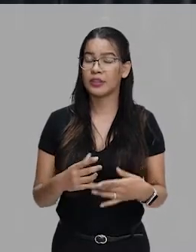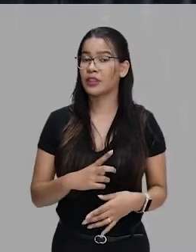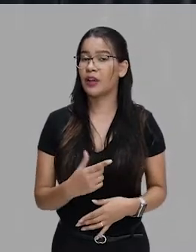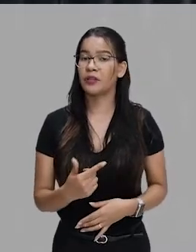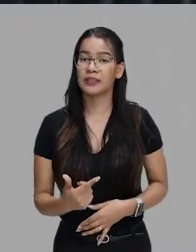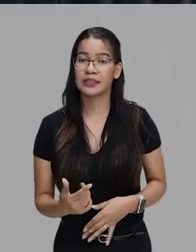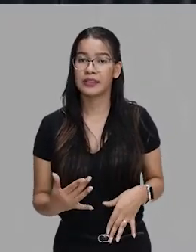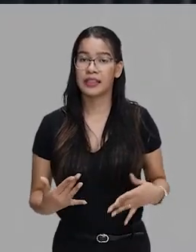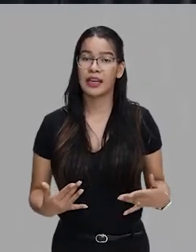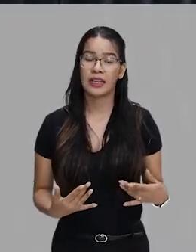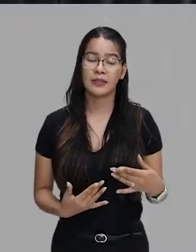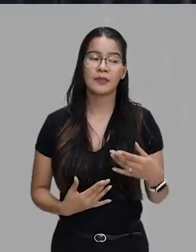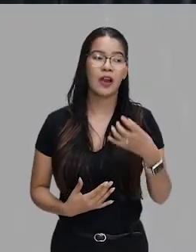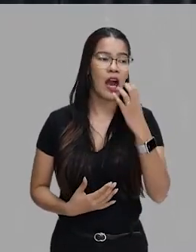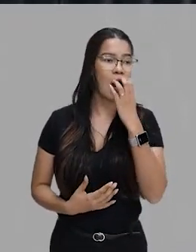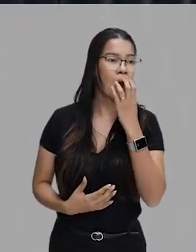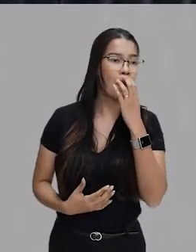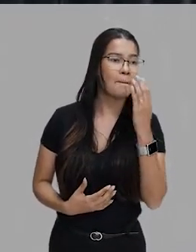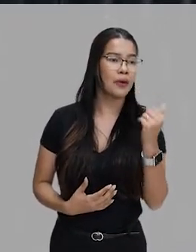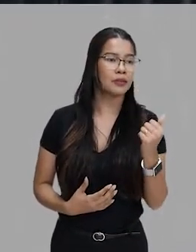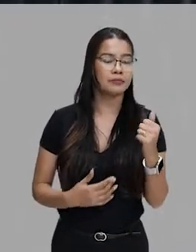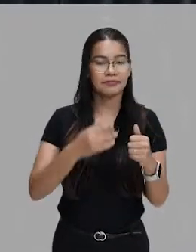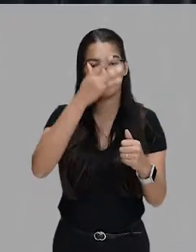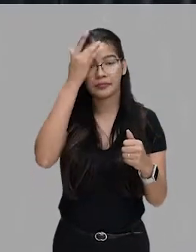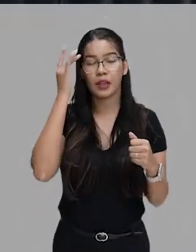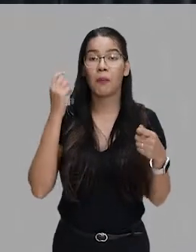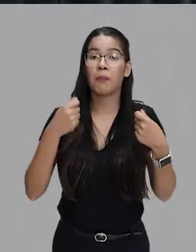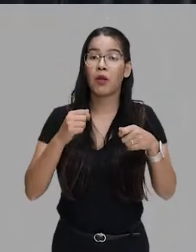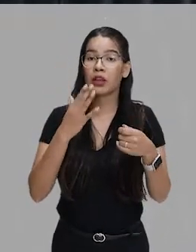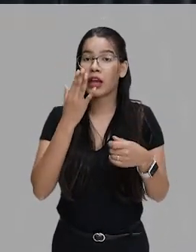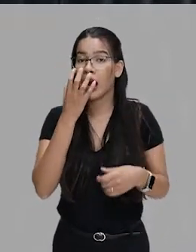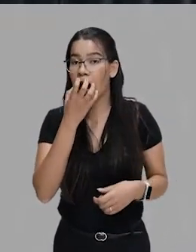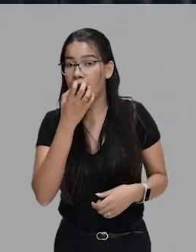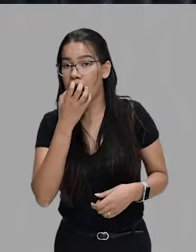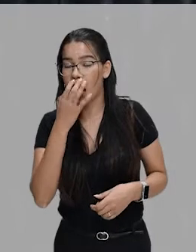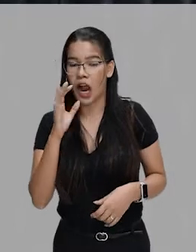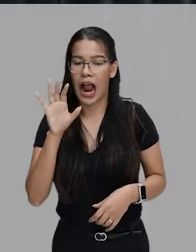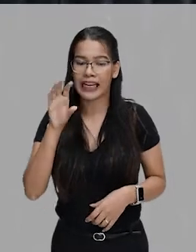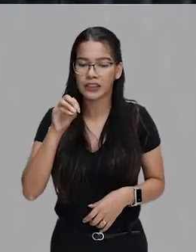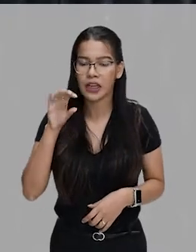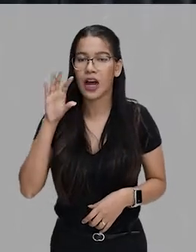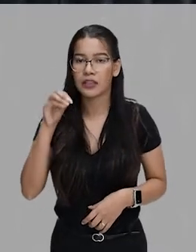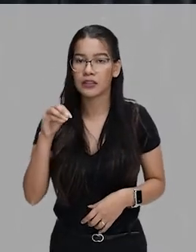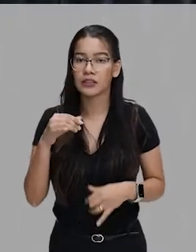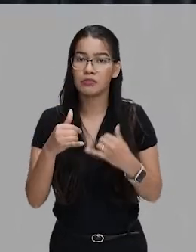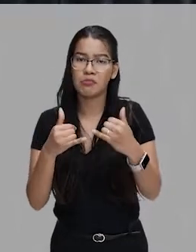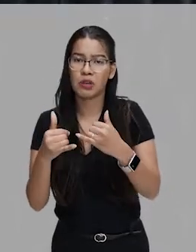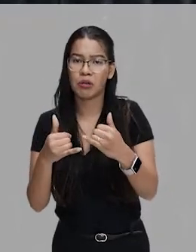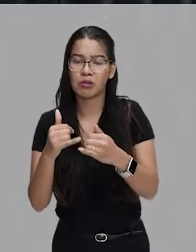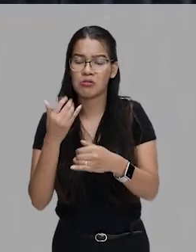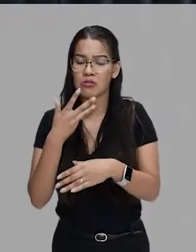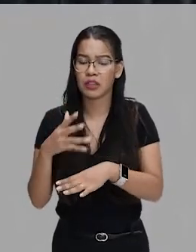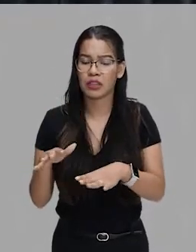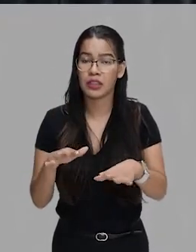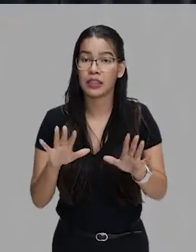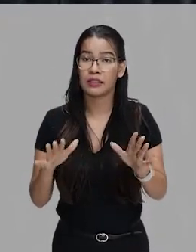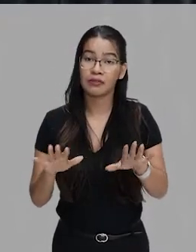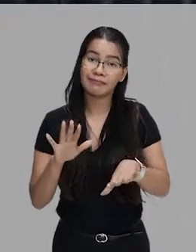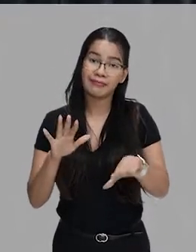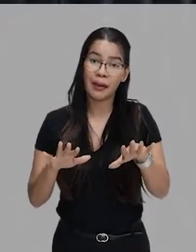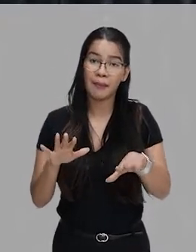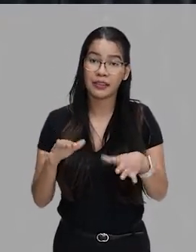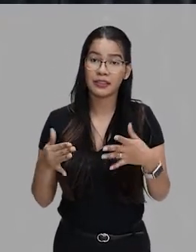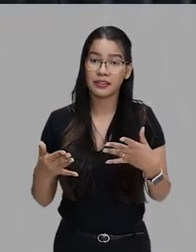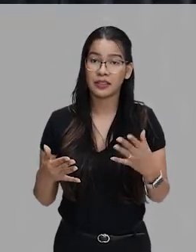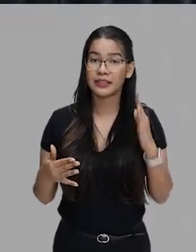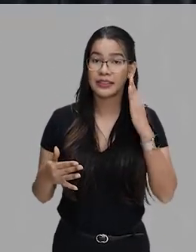cães mordem as pessoas, os cães podem morder muita coisa. Pode morder um brinquedinho, dependendo do cão, tá? Então, entenda que